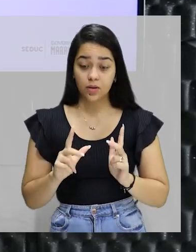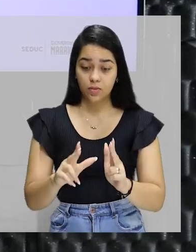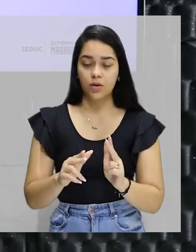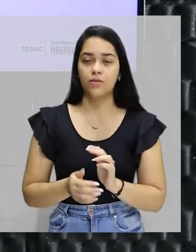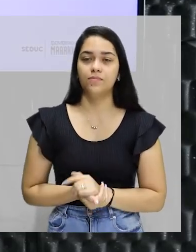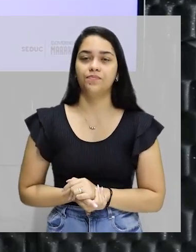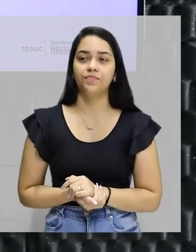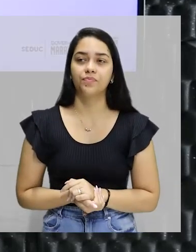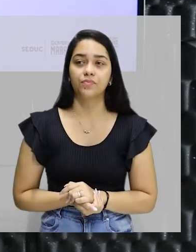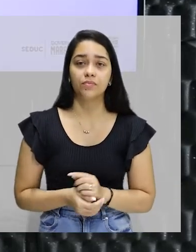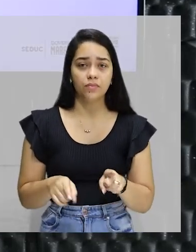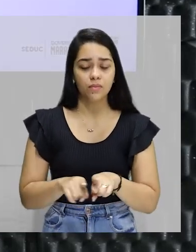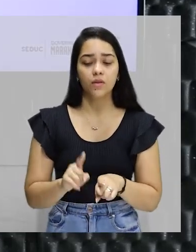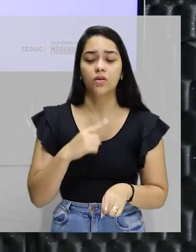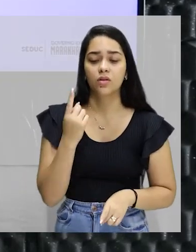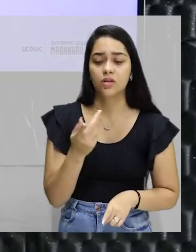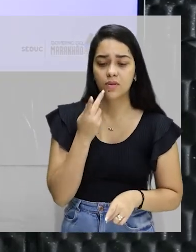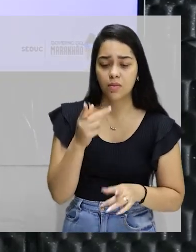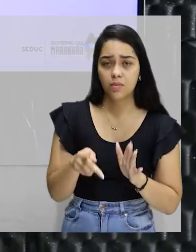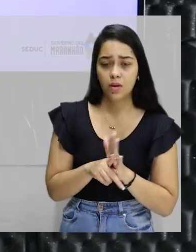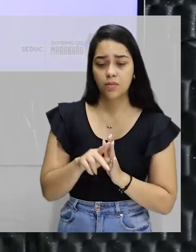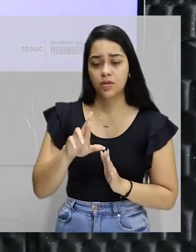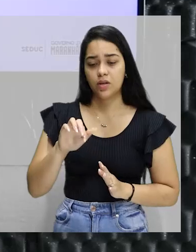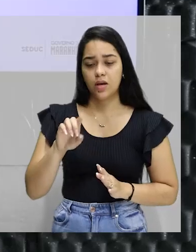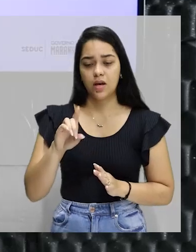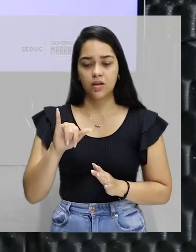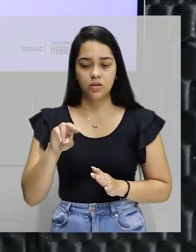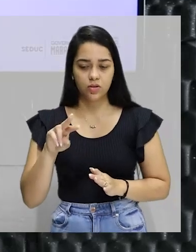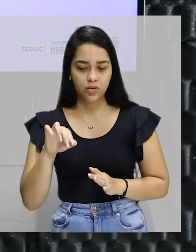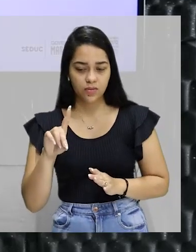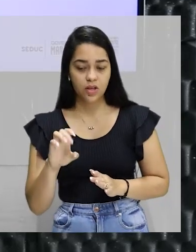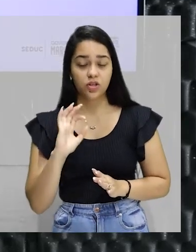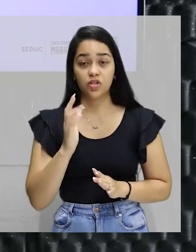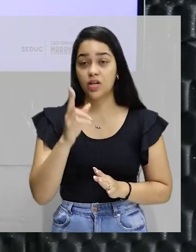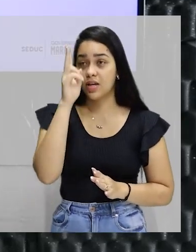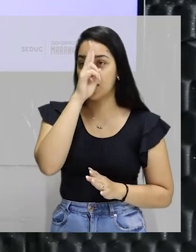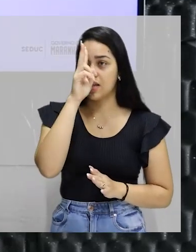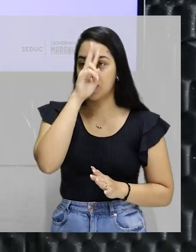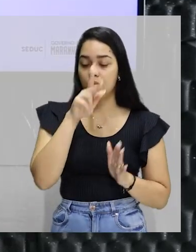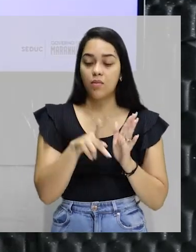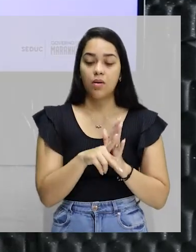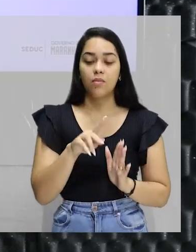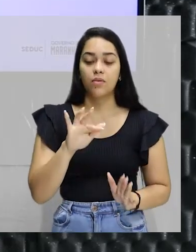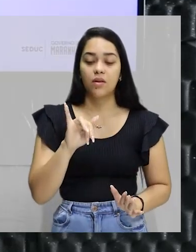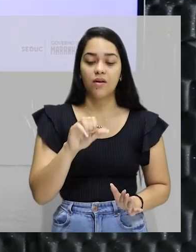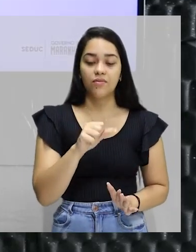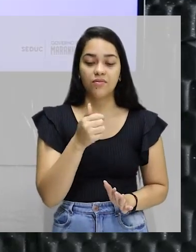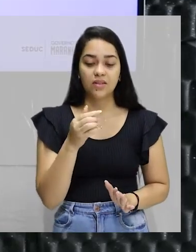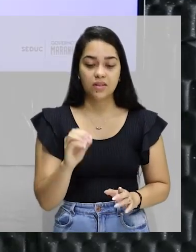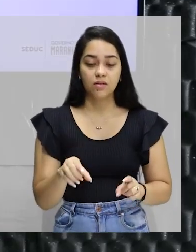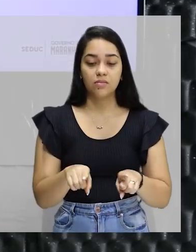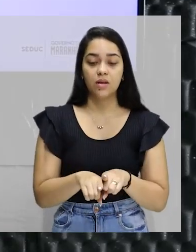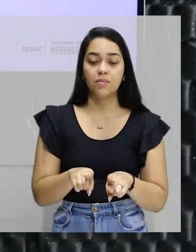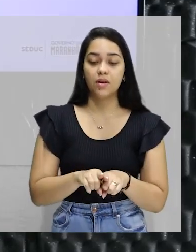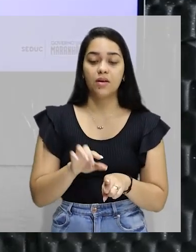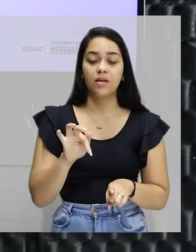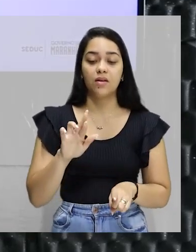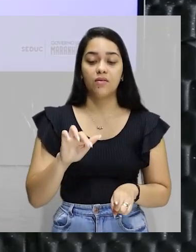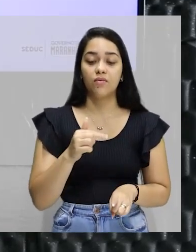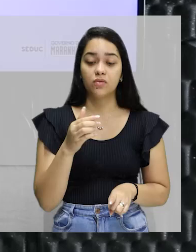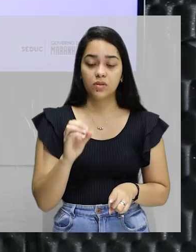mesma. Bom, e quando falamos de radioatividade, a gente já lembra da fissão nuclear e fusão